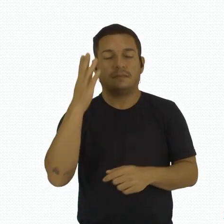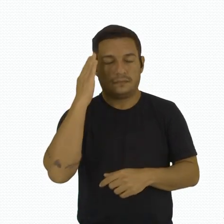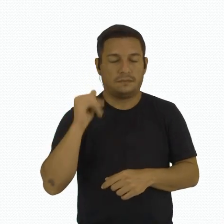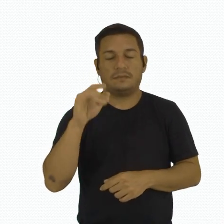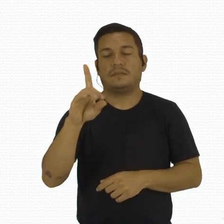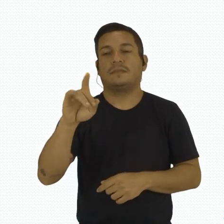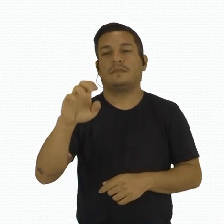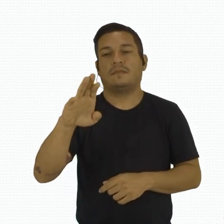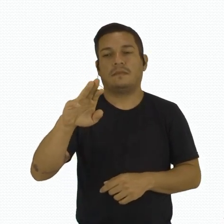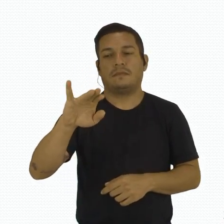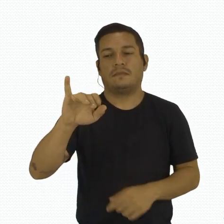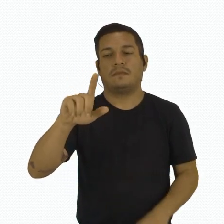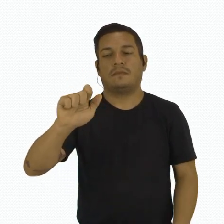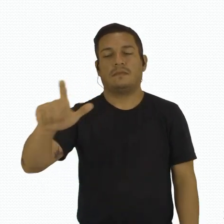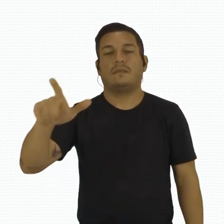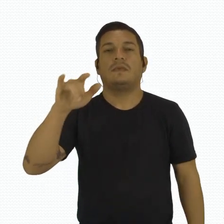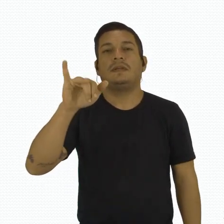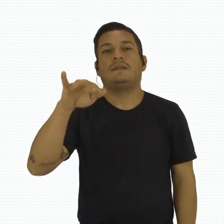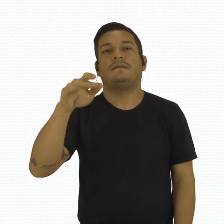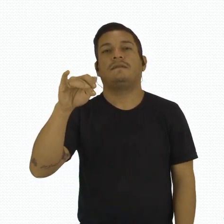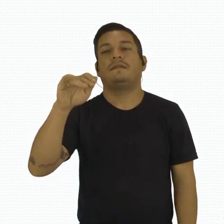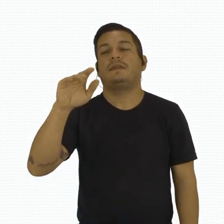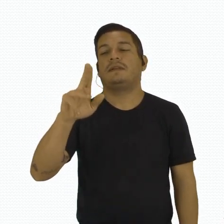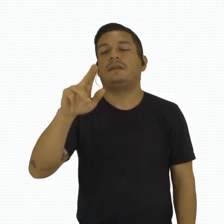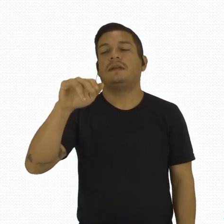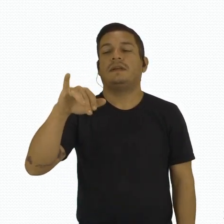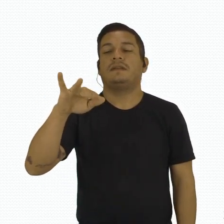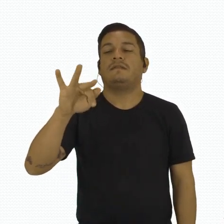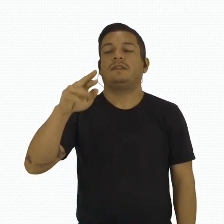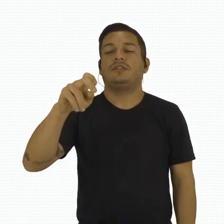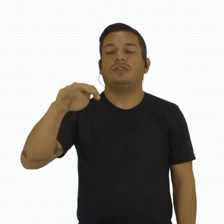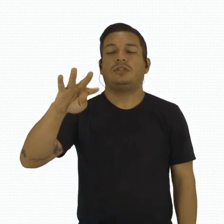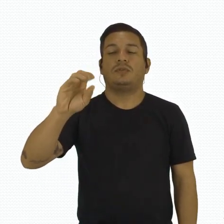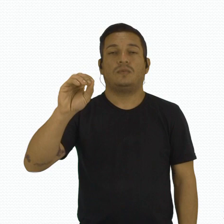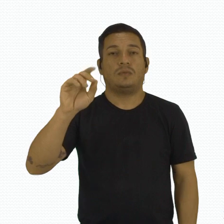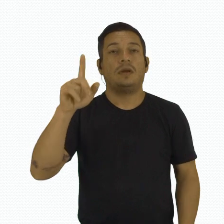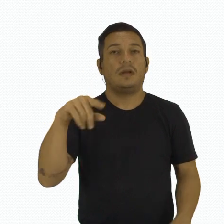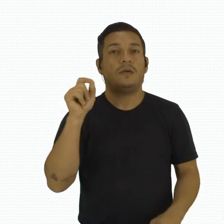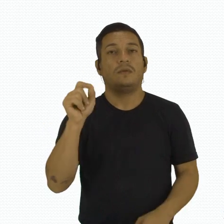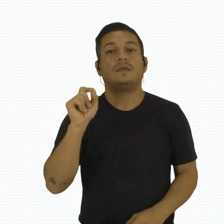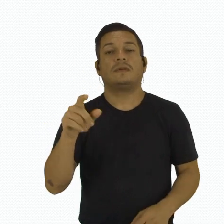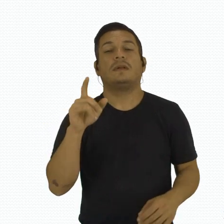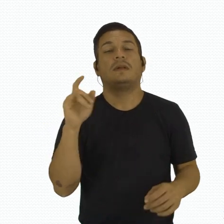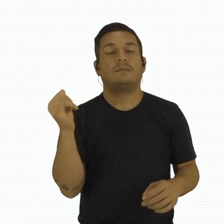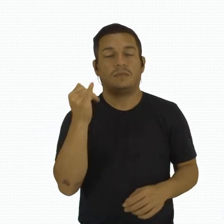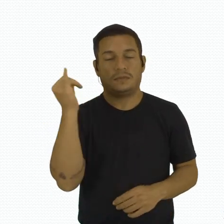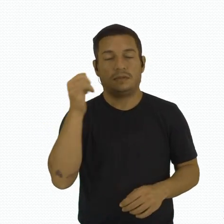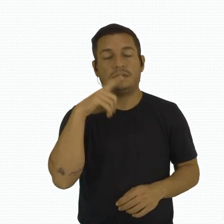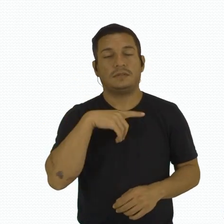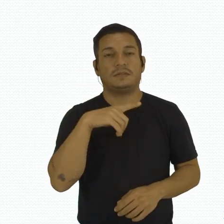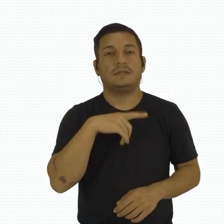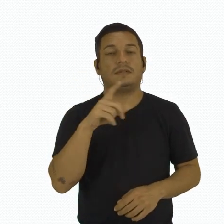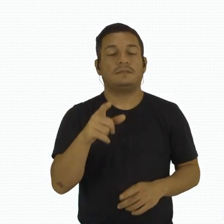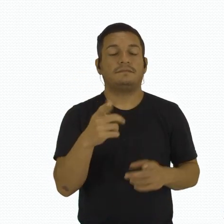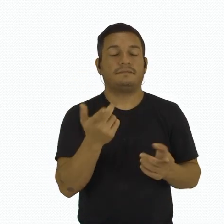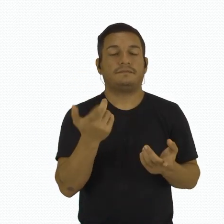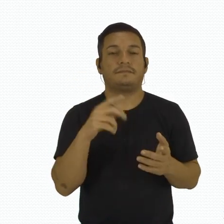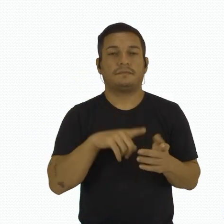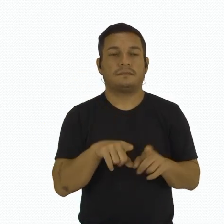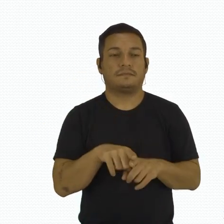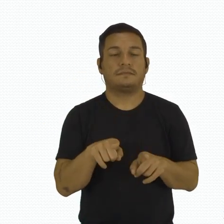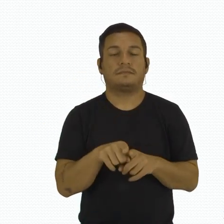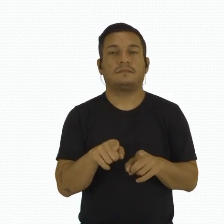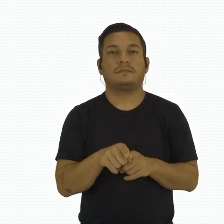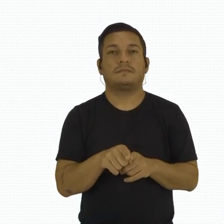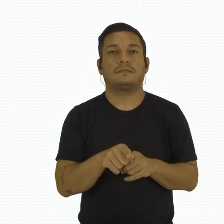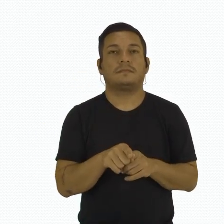decimal infinito, né? Ser decimal infinito é uma condição necessária para ser irracional, mas não suficiente. Além de ser um